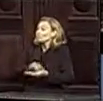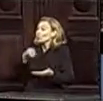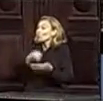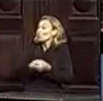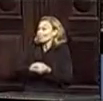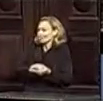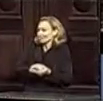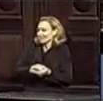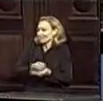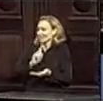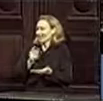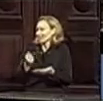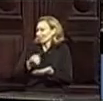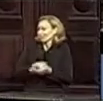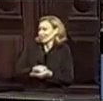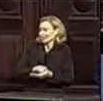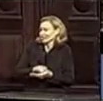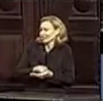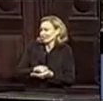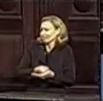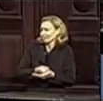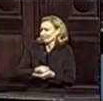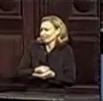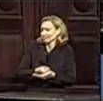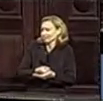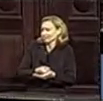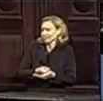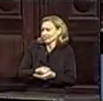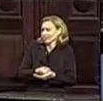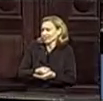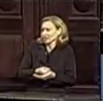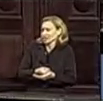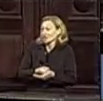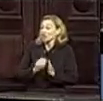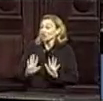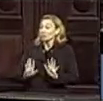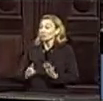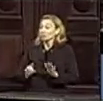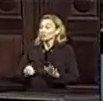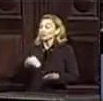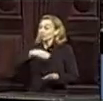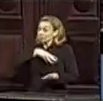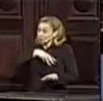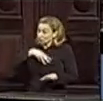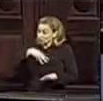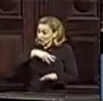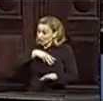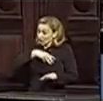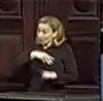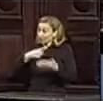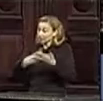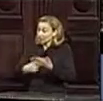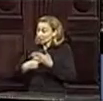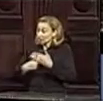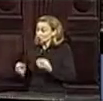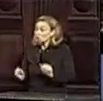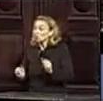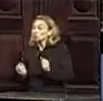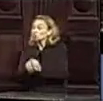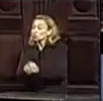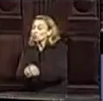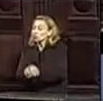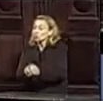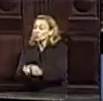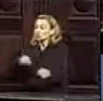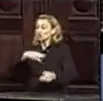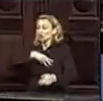o Ministério da Defesa, juntamente com o Ministério da Justiça, não consegue estabelecer